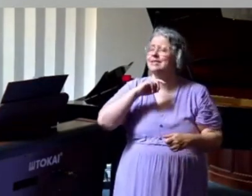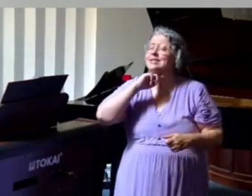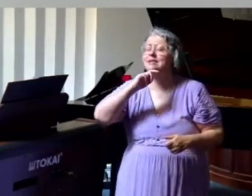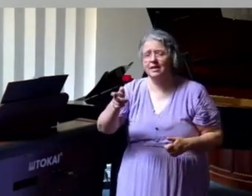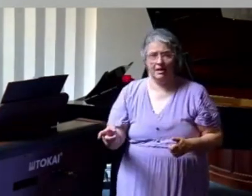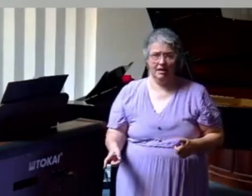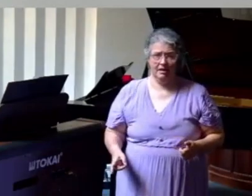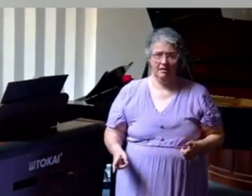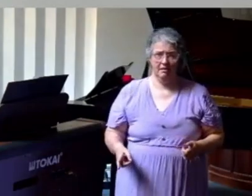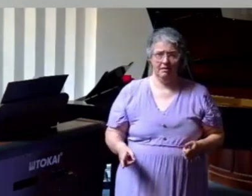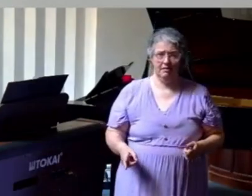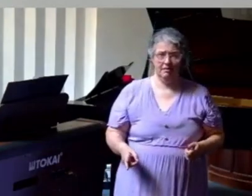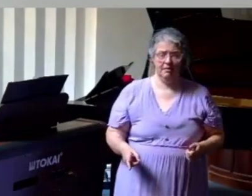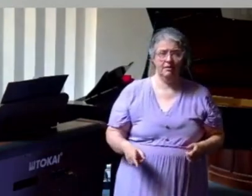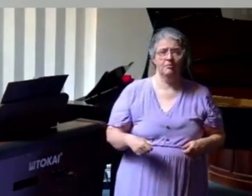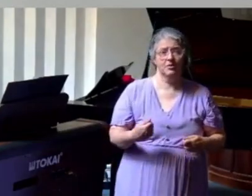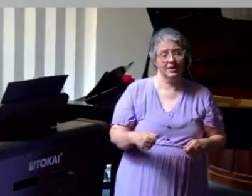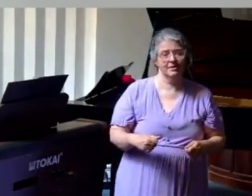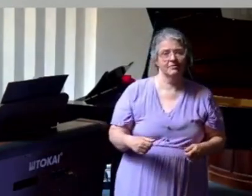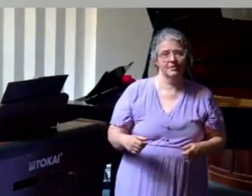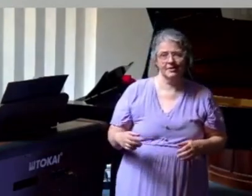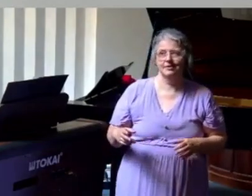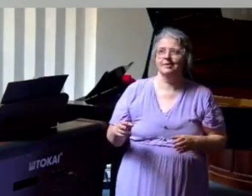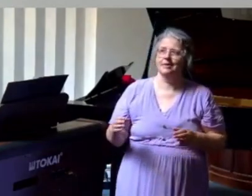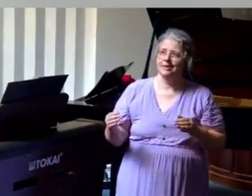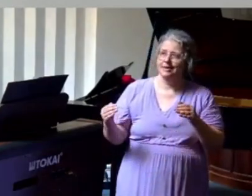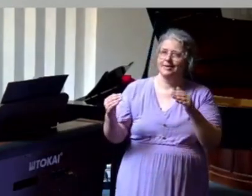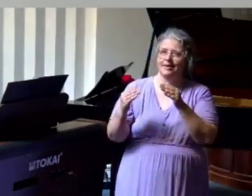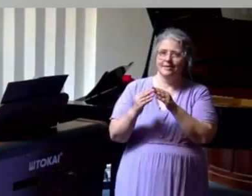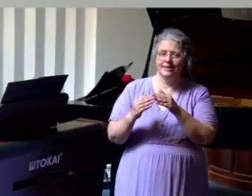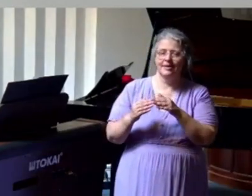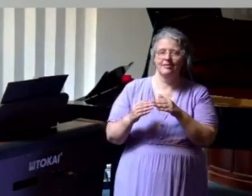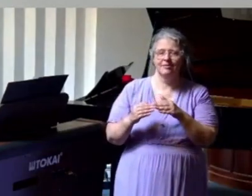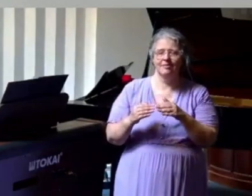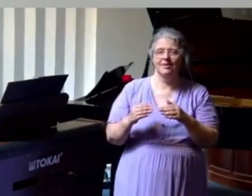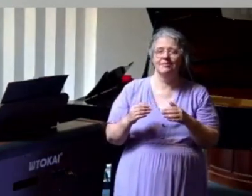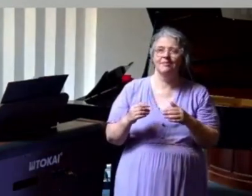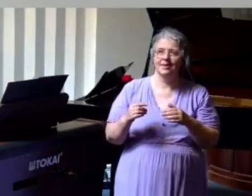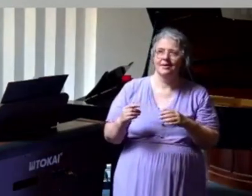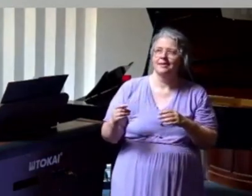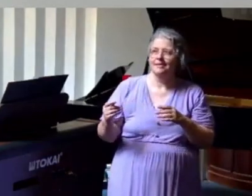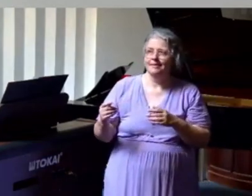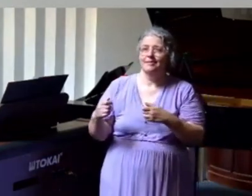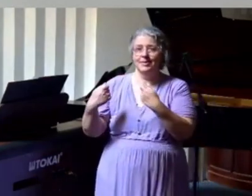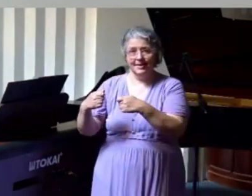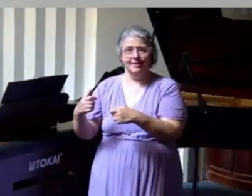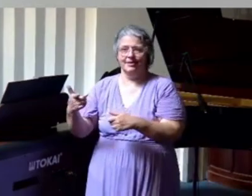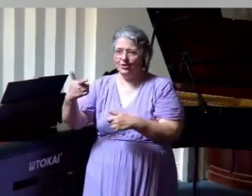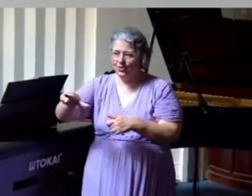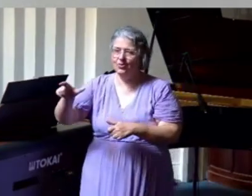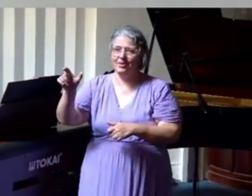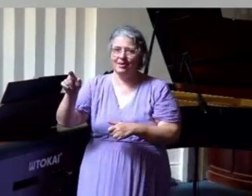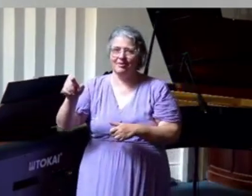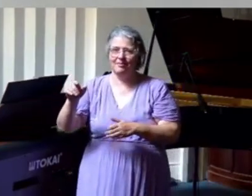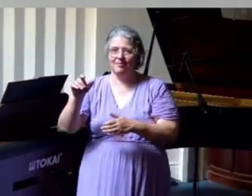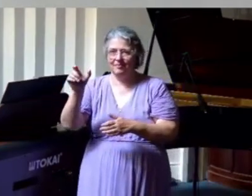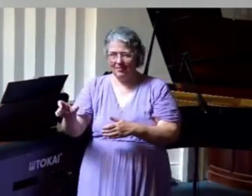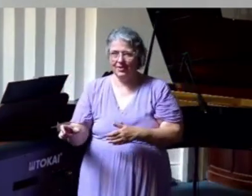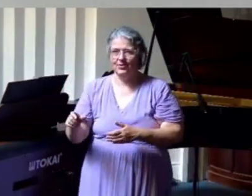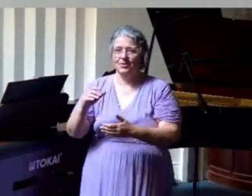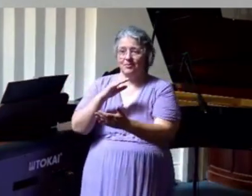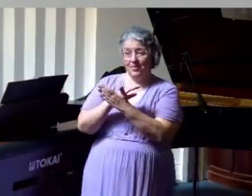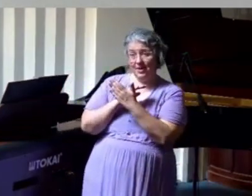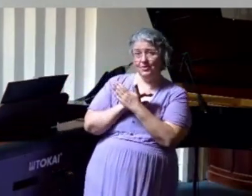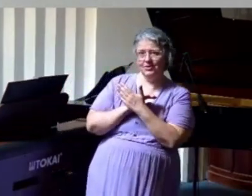se você se acostumar a depender de alguém, e se um dia essa pessoa não estiver mais? Então essa é a primeira grande reflexão. A